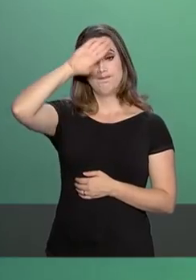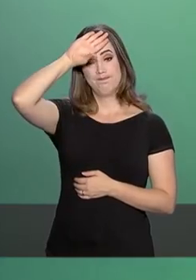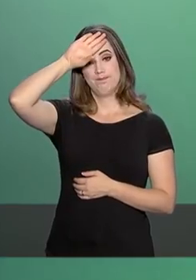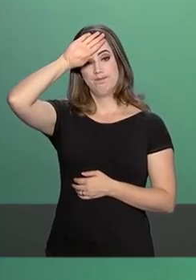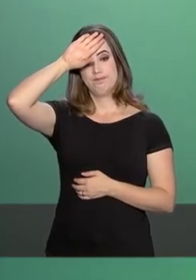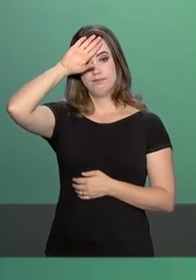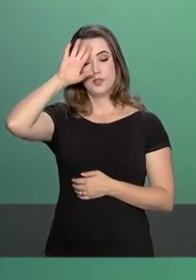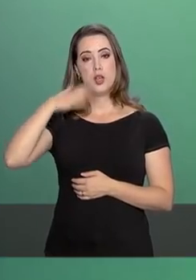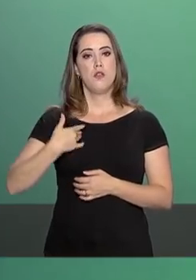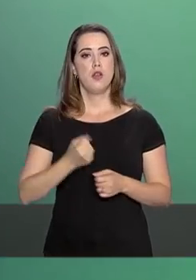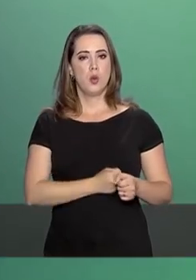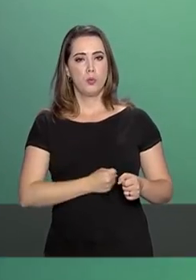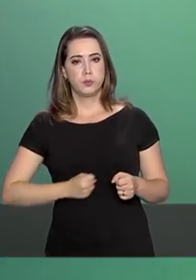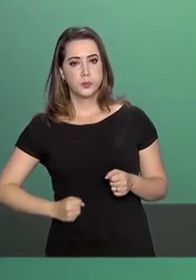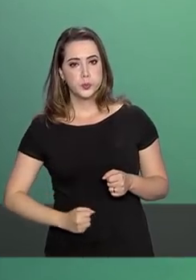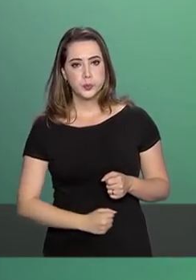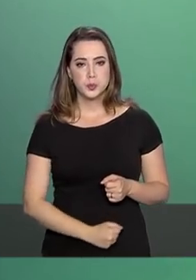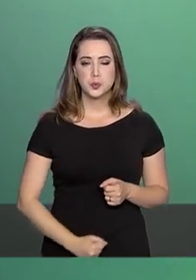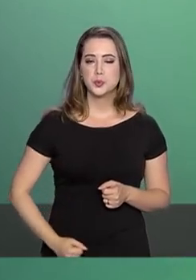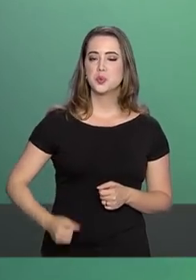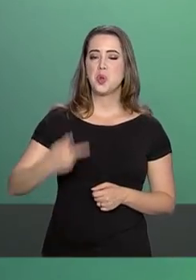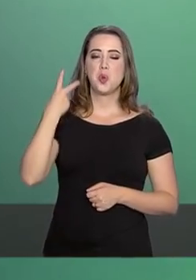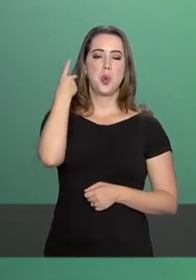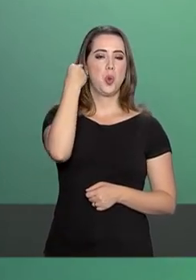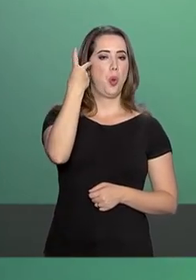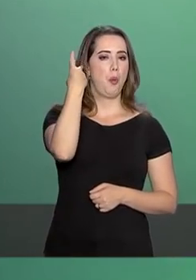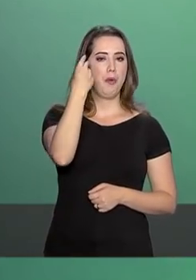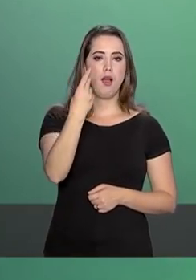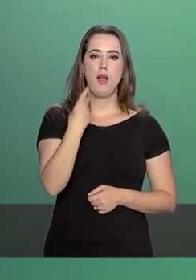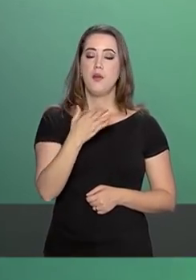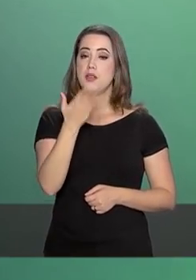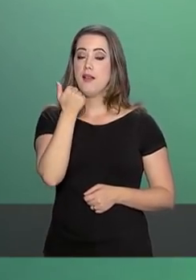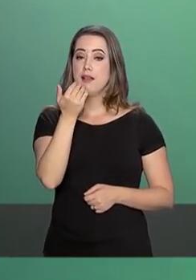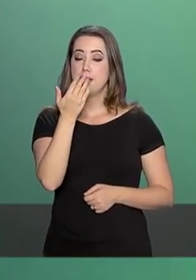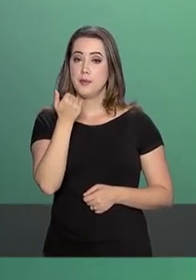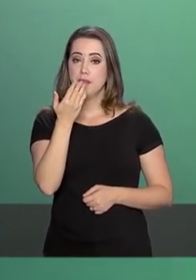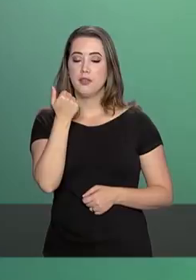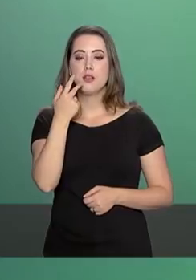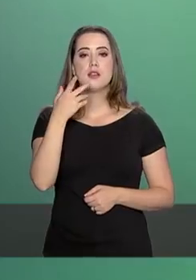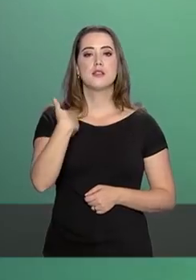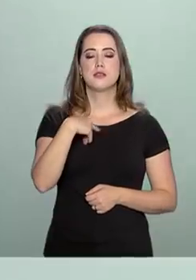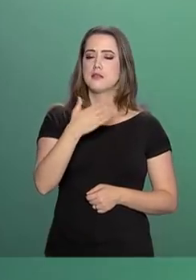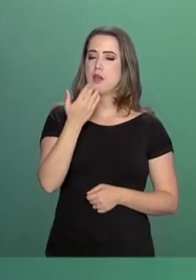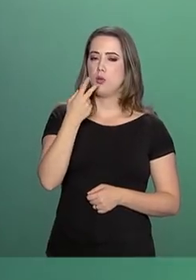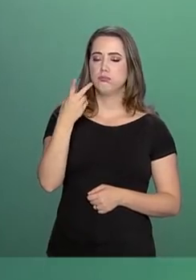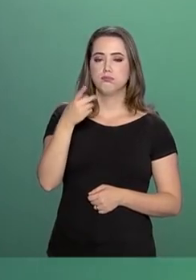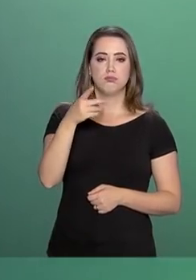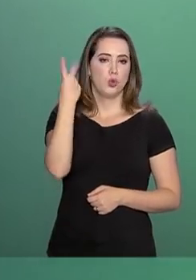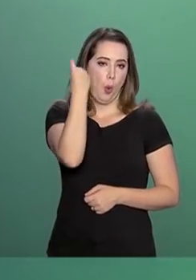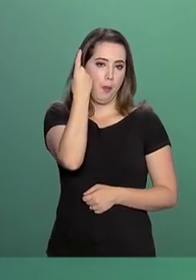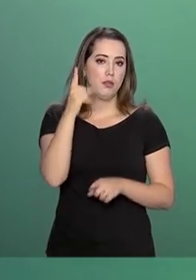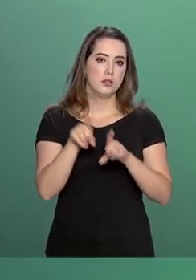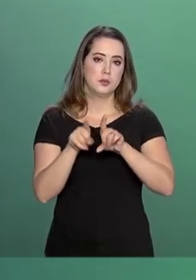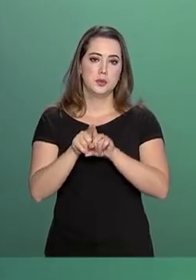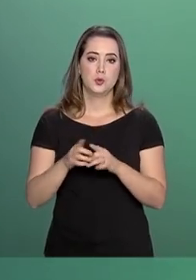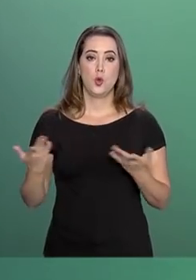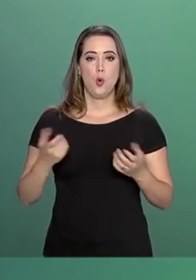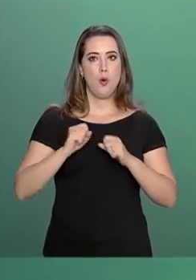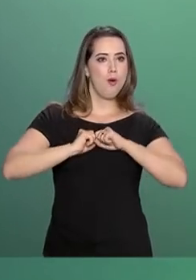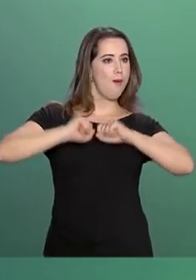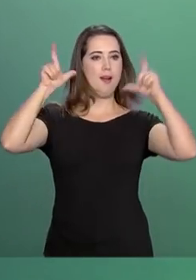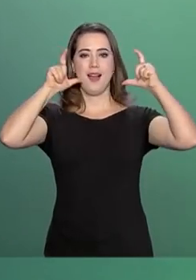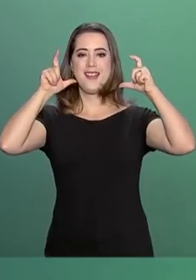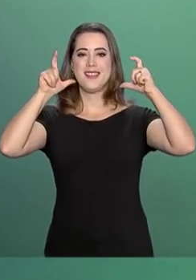com função intestinal restabelecida e dieta leve por via oral. Hoje ele acordou extremamente